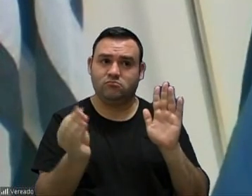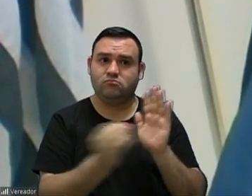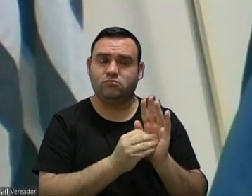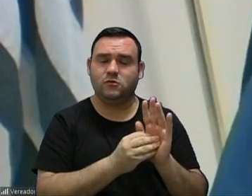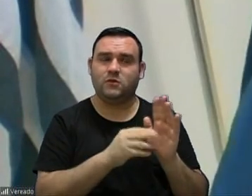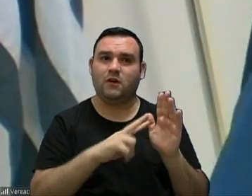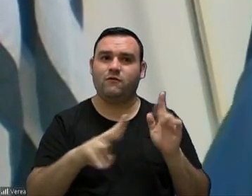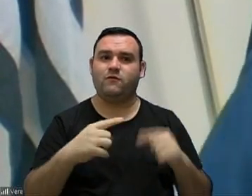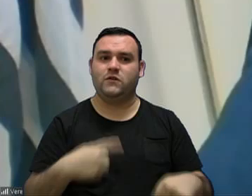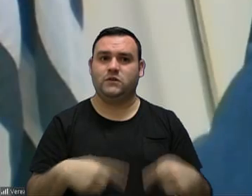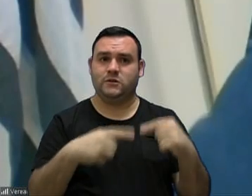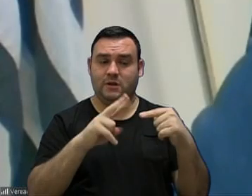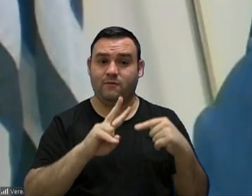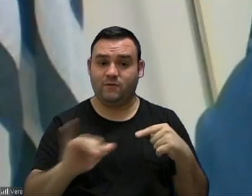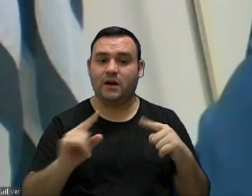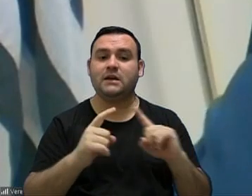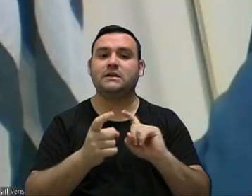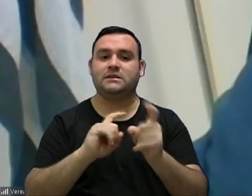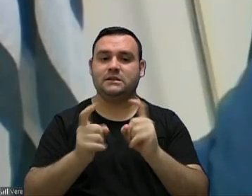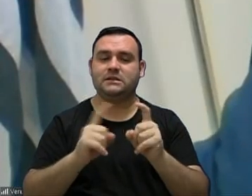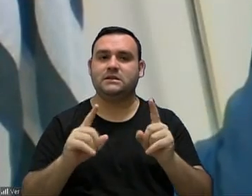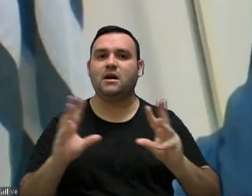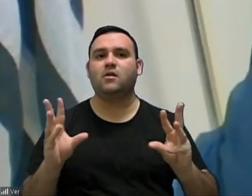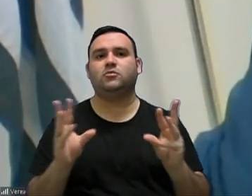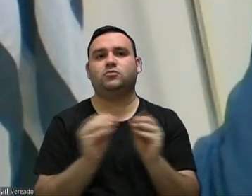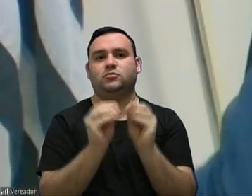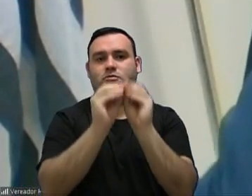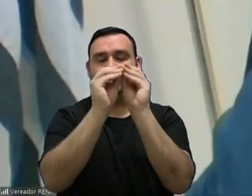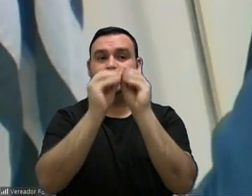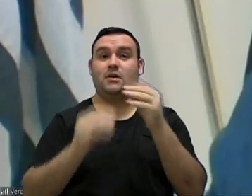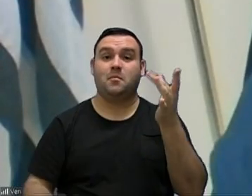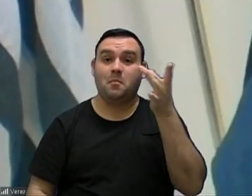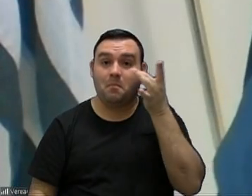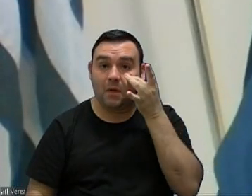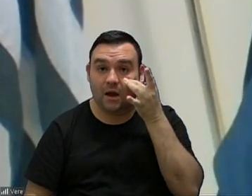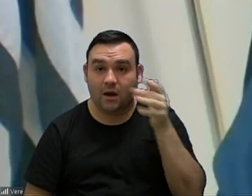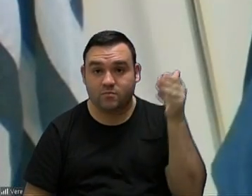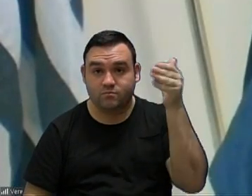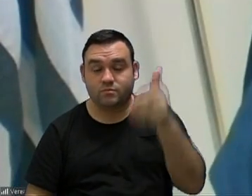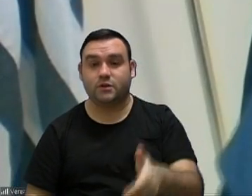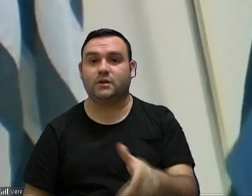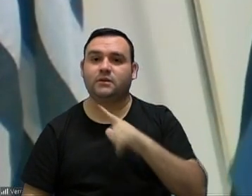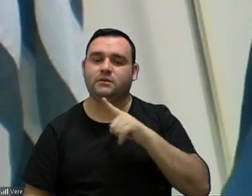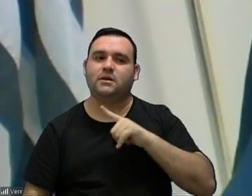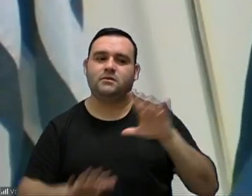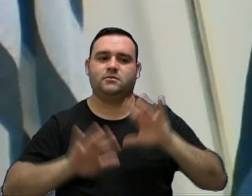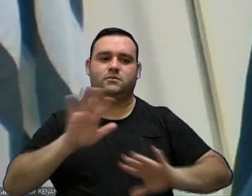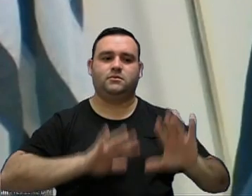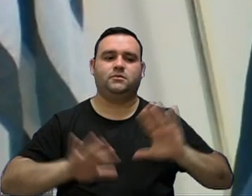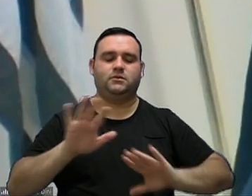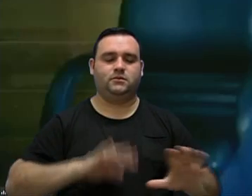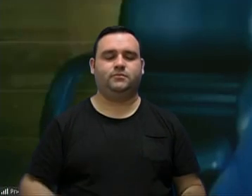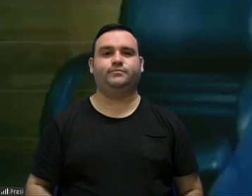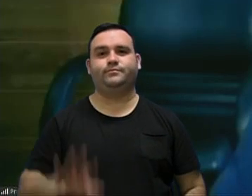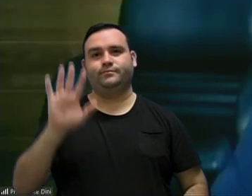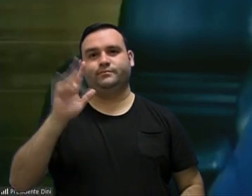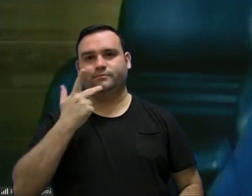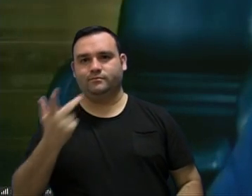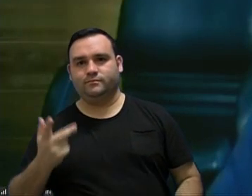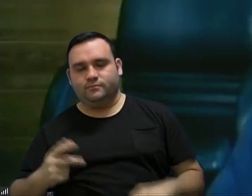pautado, que seja em sessão extraordinária, presencialmente, tomando todos os cuidados. Posso falar,